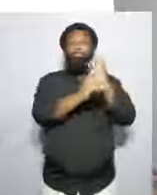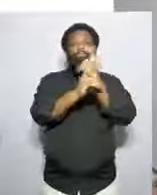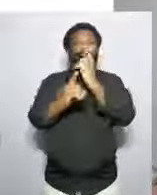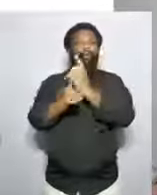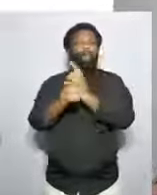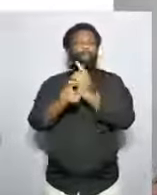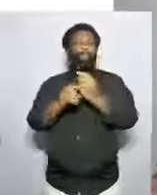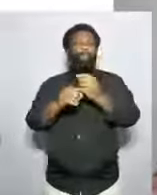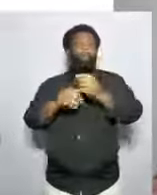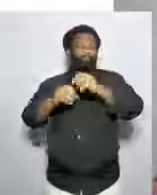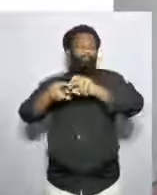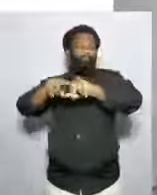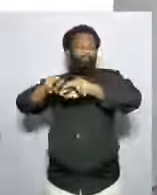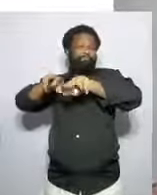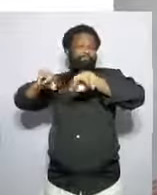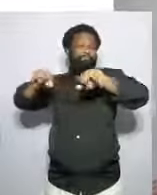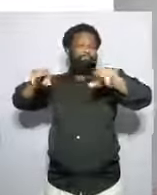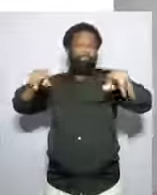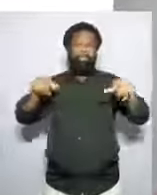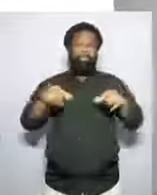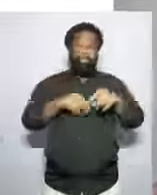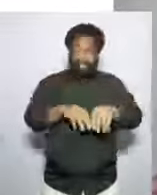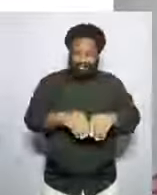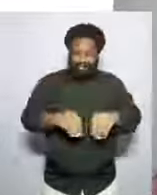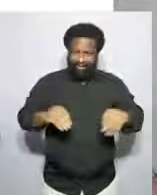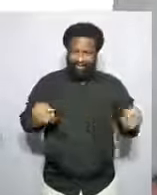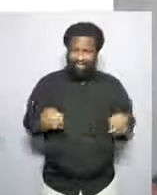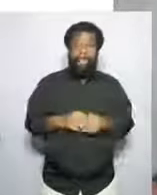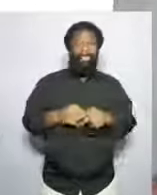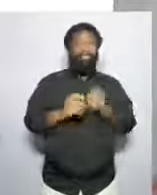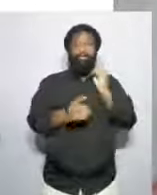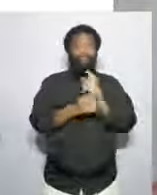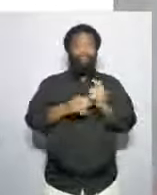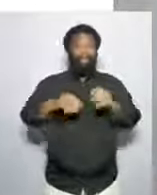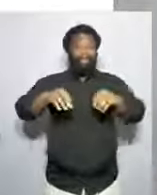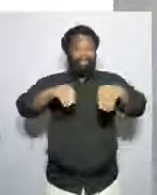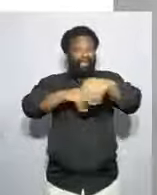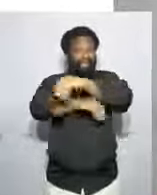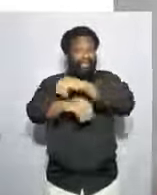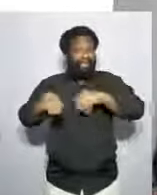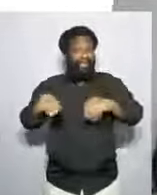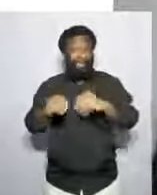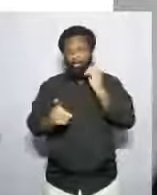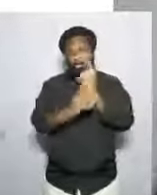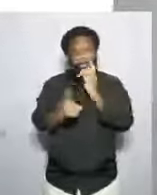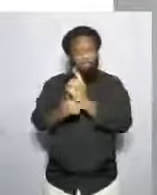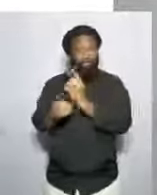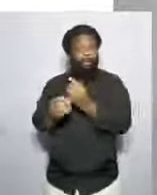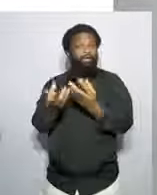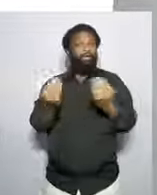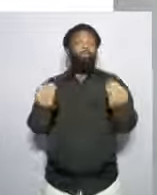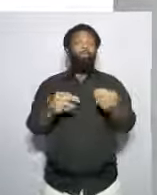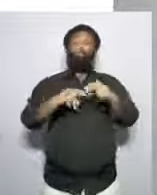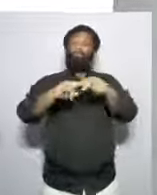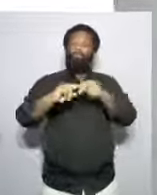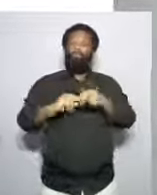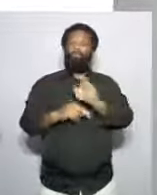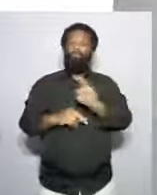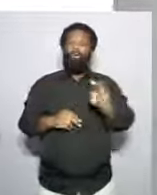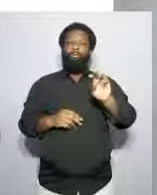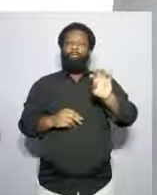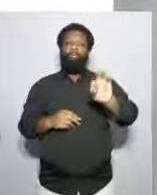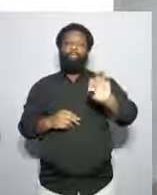diversos minerais que estão presentes no solo, que estão presentes na terra. Então, aí esse nome